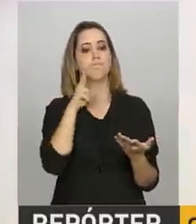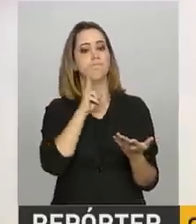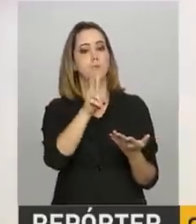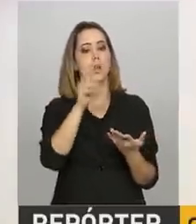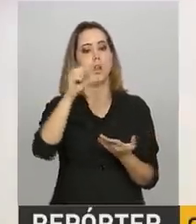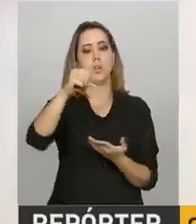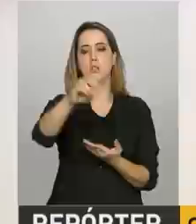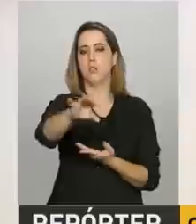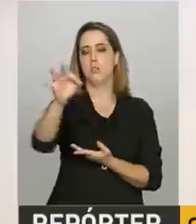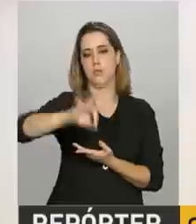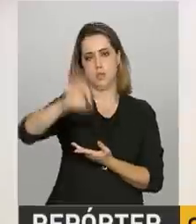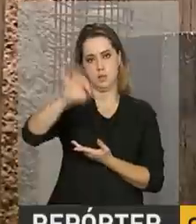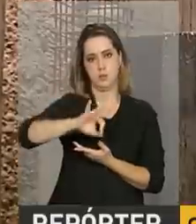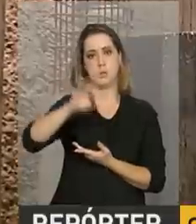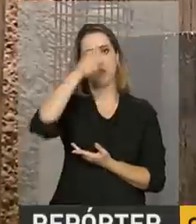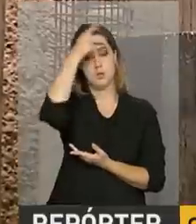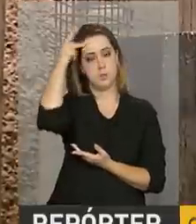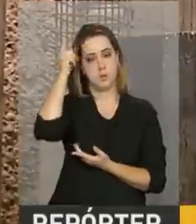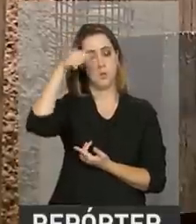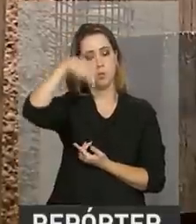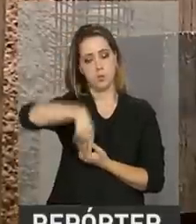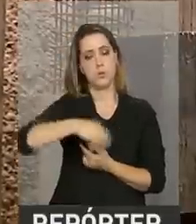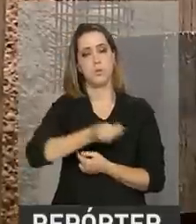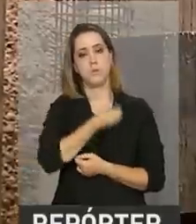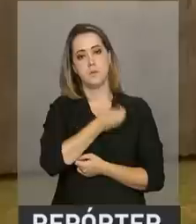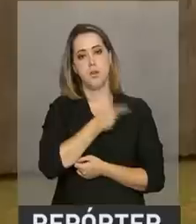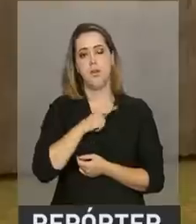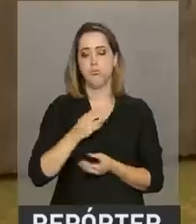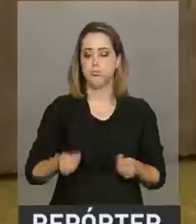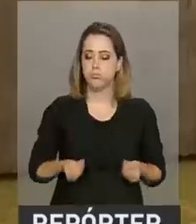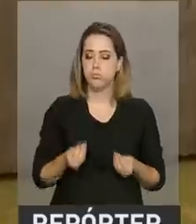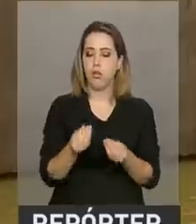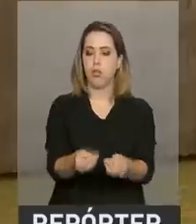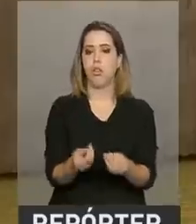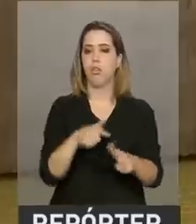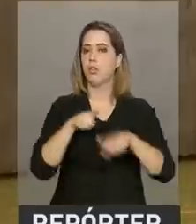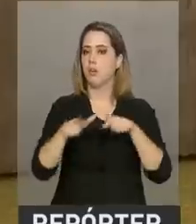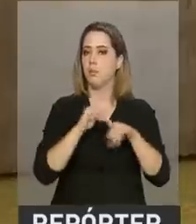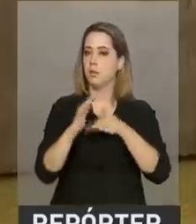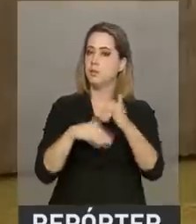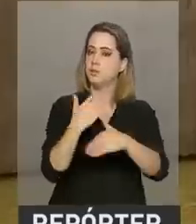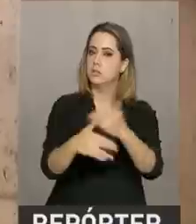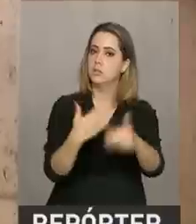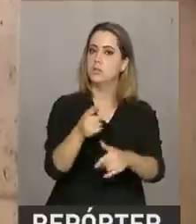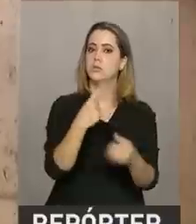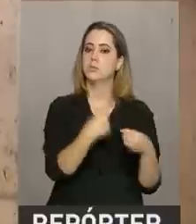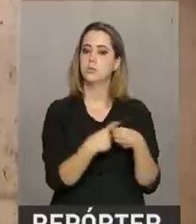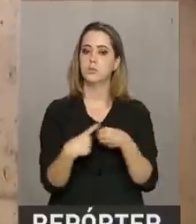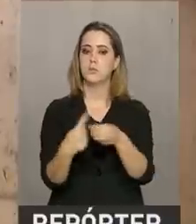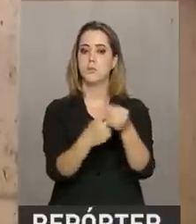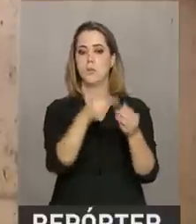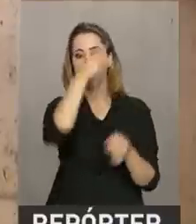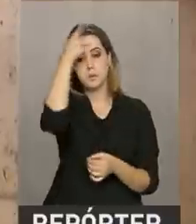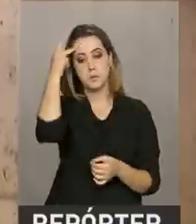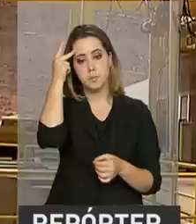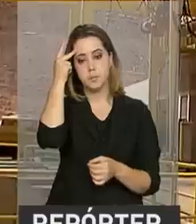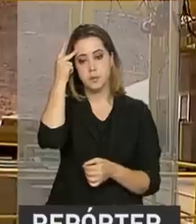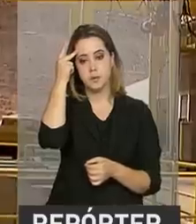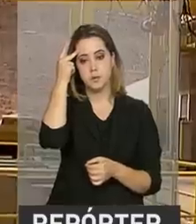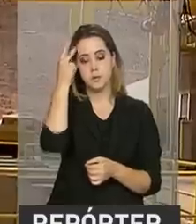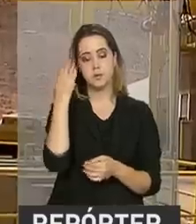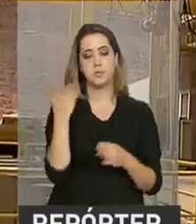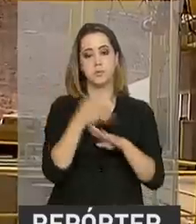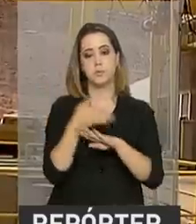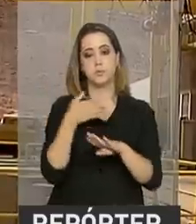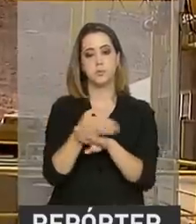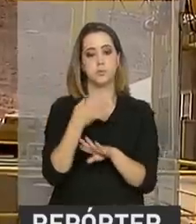90% dos nossos funcionários são locais, né? Então, isso gerou emprego, gera desenvolvimento nas cidades. Aí o pessoal